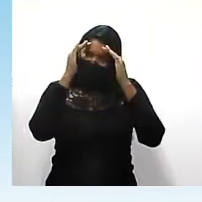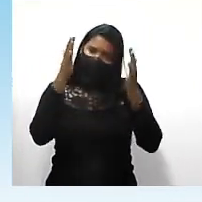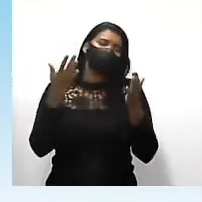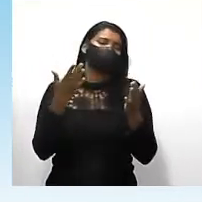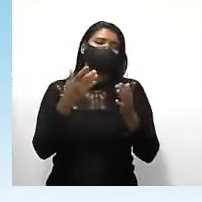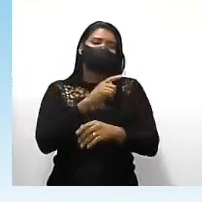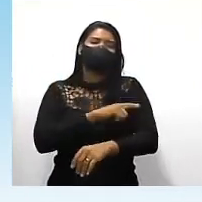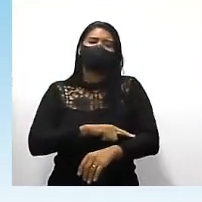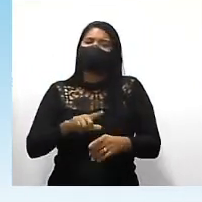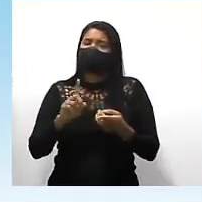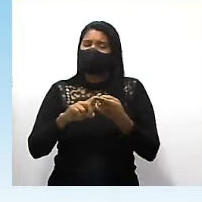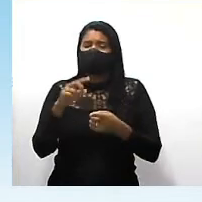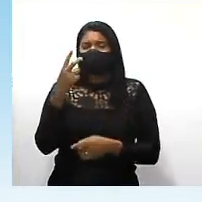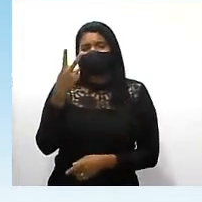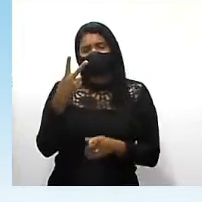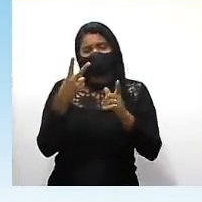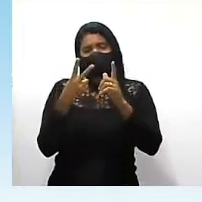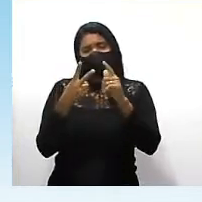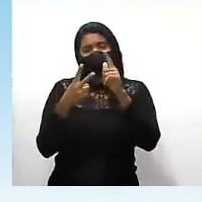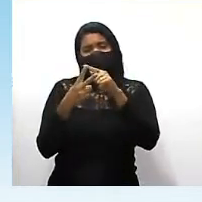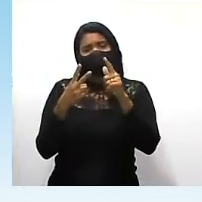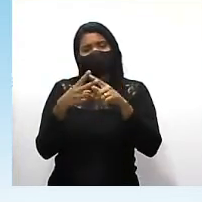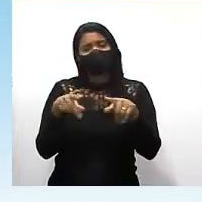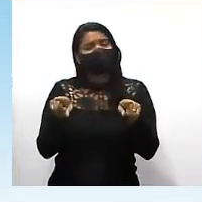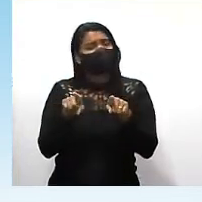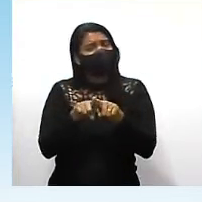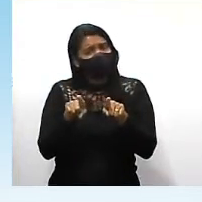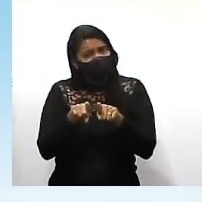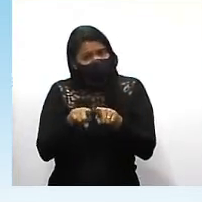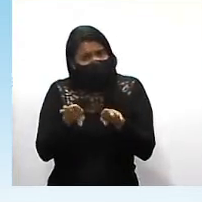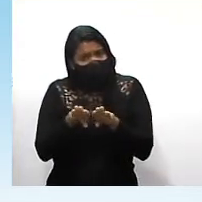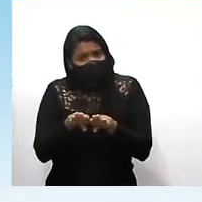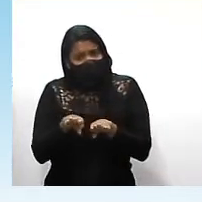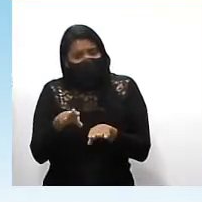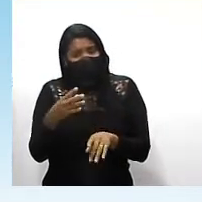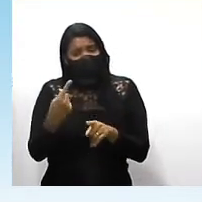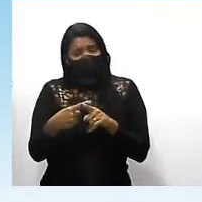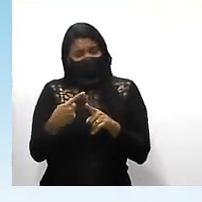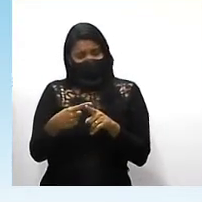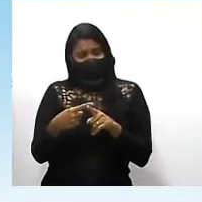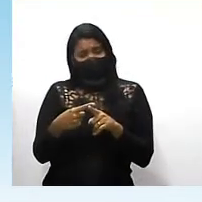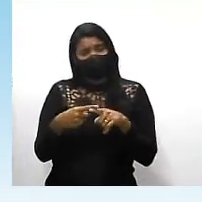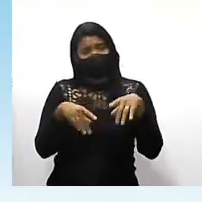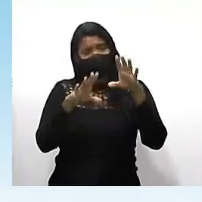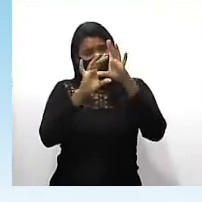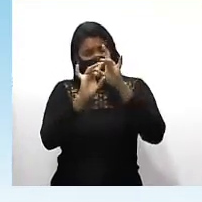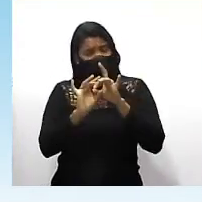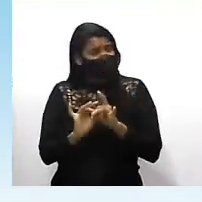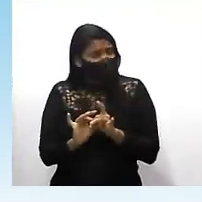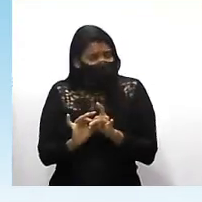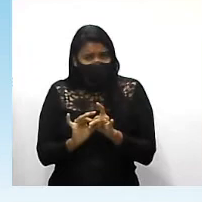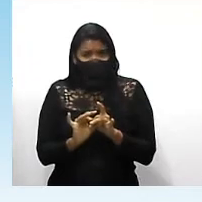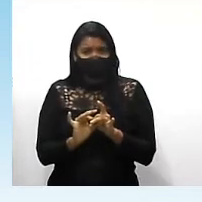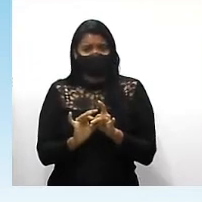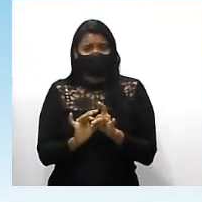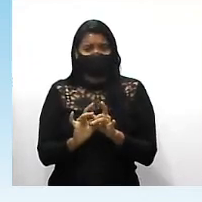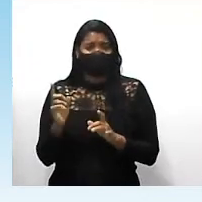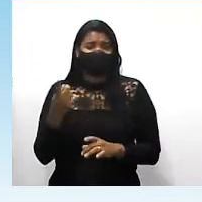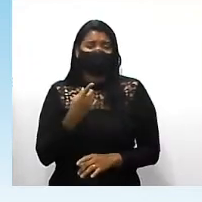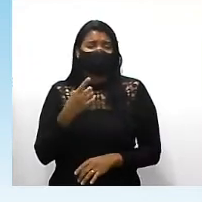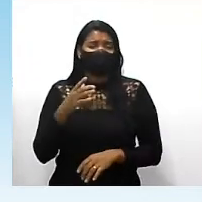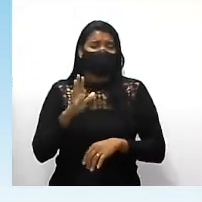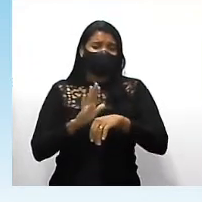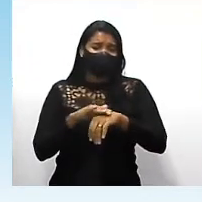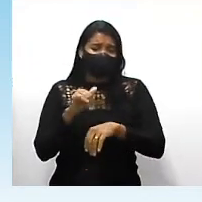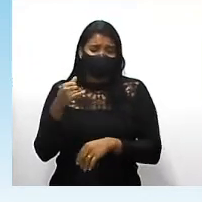essas duas palavras estão relacionadas porque elas estão dentro do contexto daquilo que nós chamamos